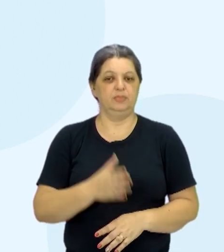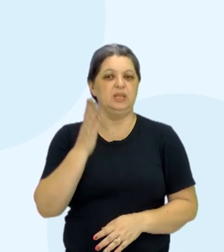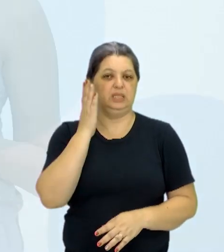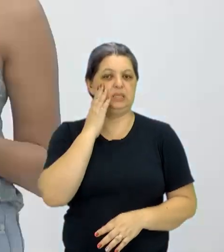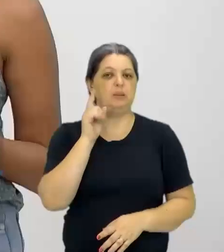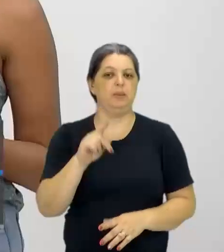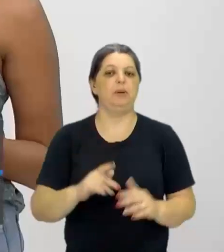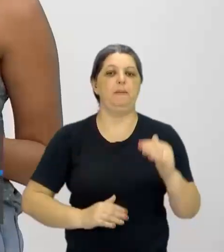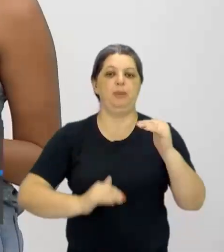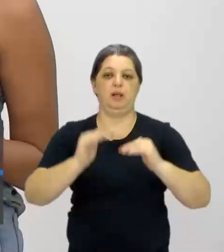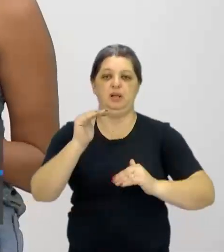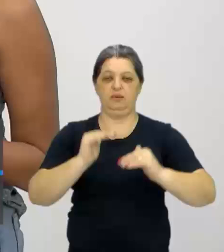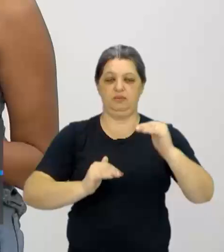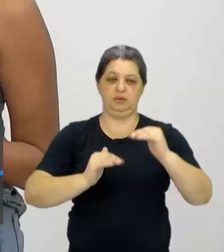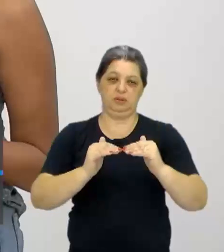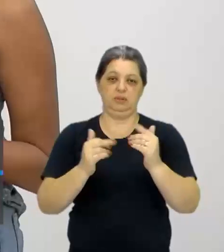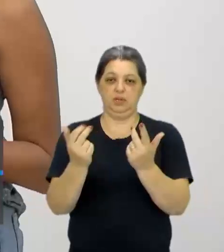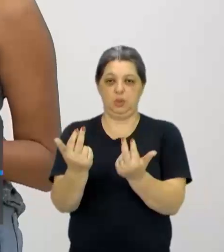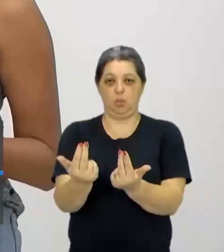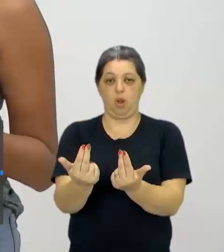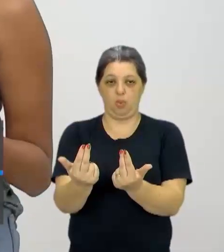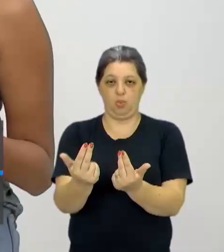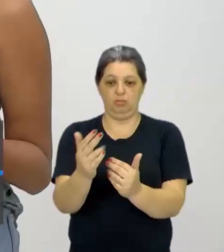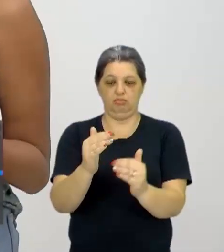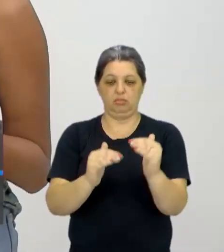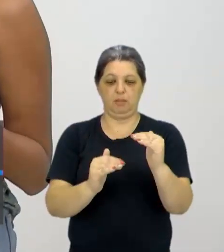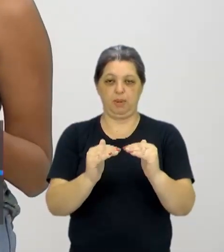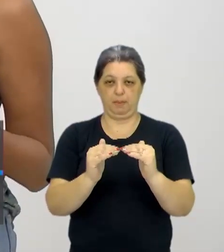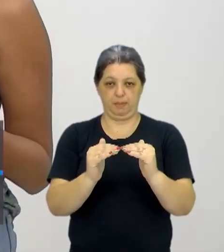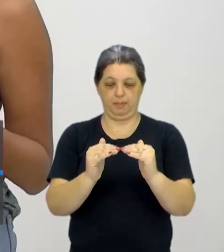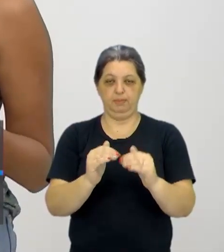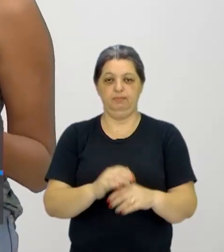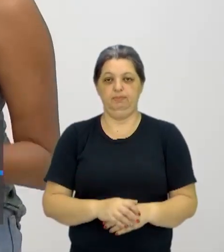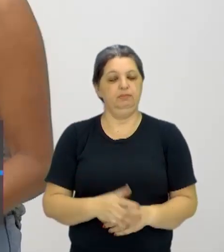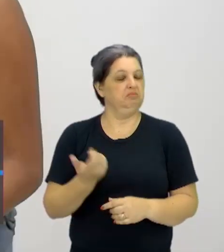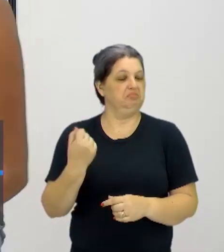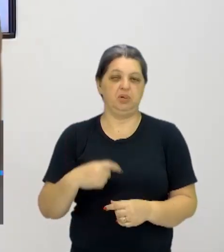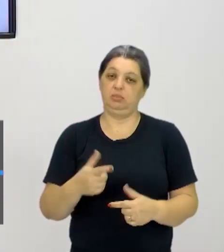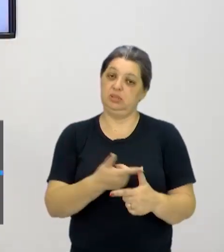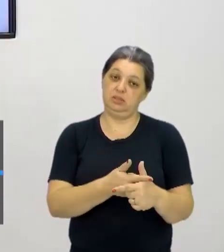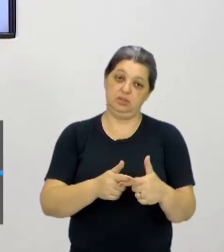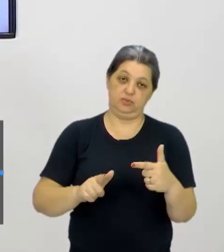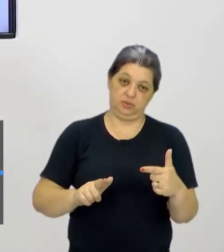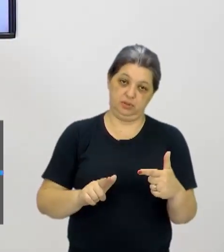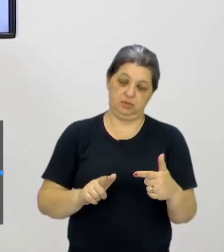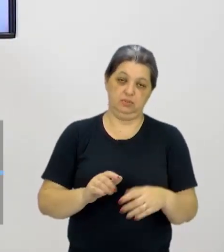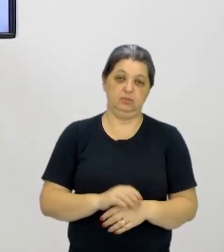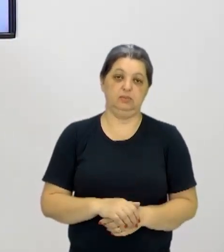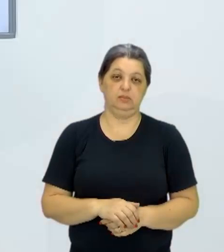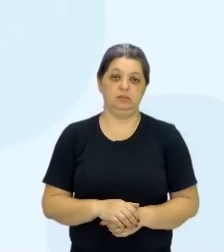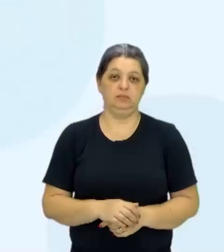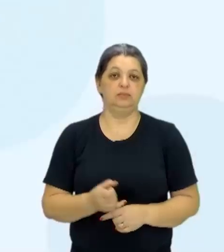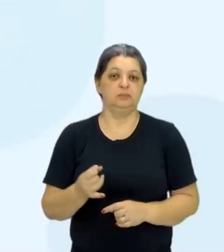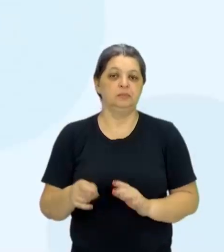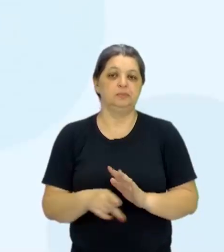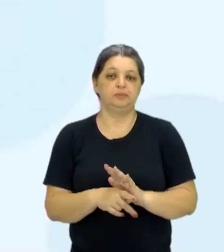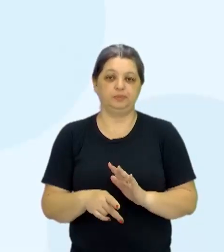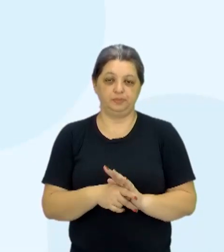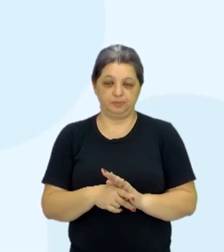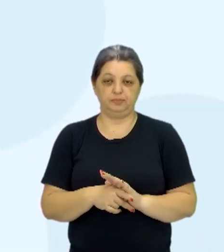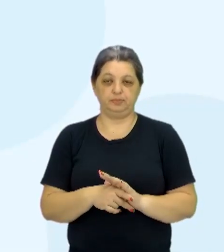elas são equivalentes, né? Elas são iguaizinhas. Então nem precisaria da gente fazer divisão. Mas se a gente quisesse, ó, 1 dividido por